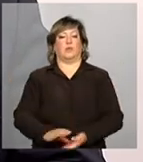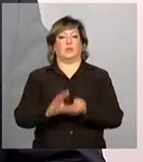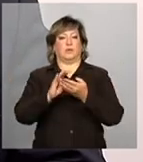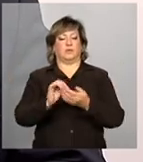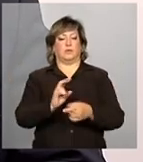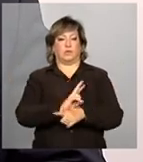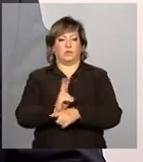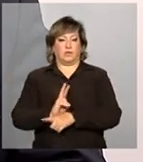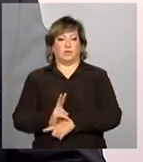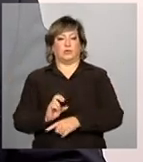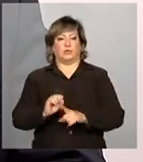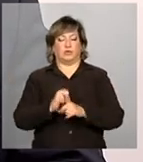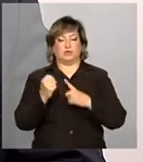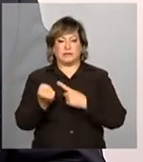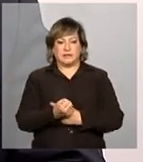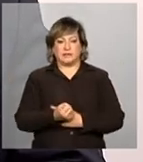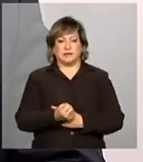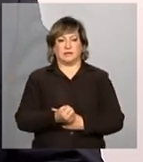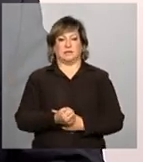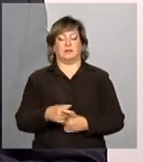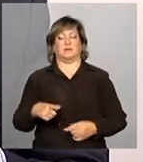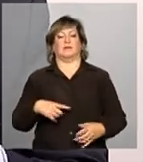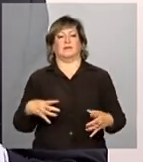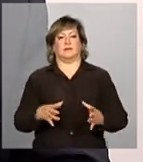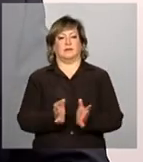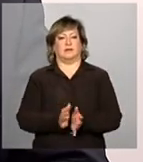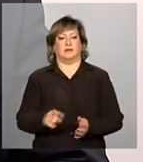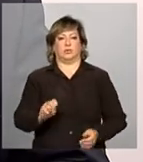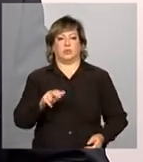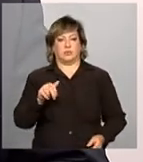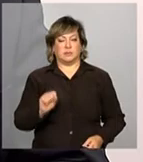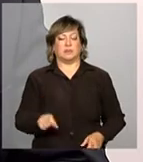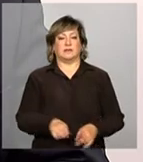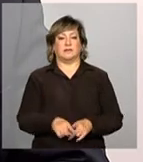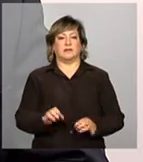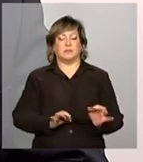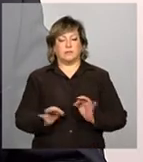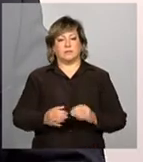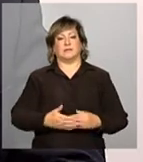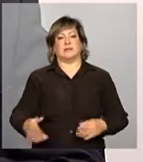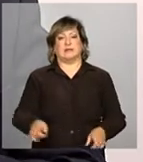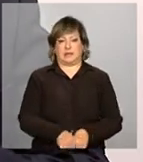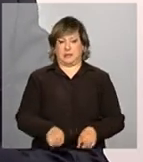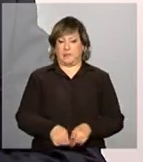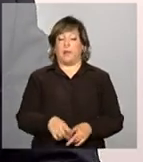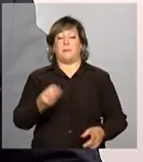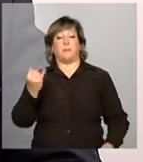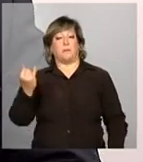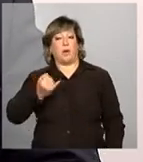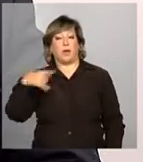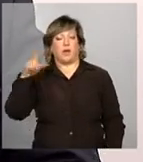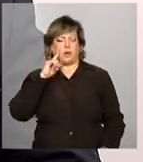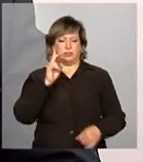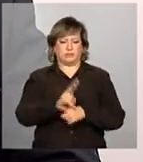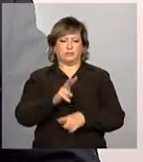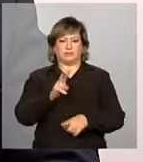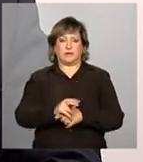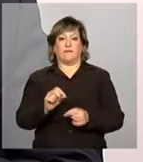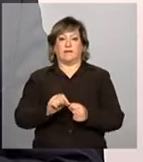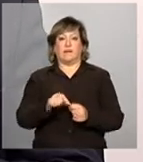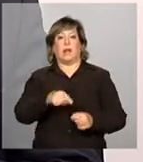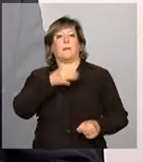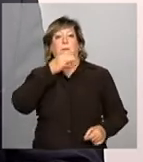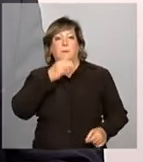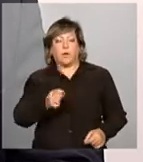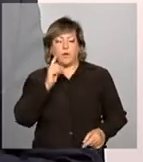dos conselhos municipais de assistência social nesse nesse processo de elaboração também é muito importante que eles acompanha a elaboração